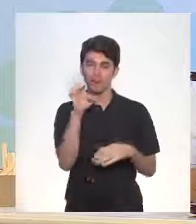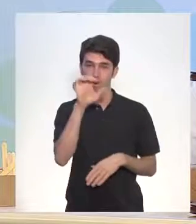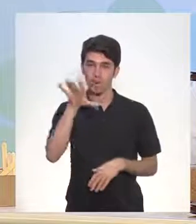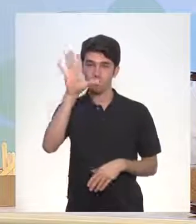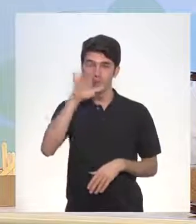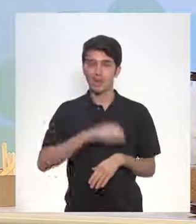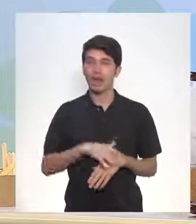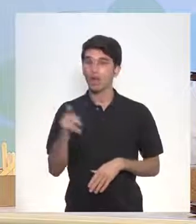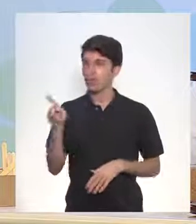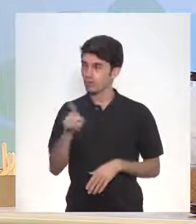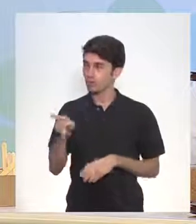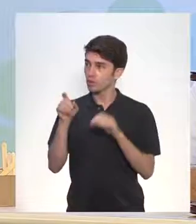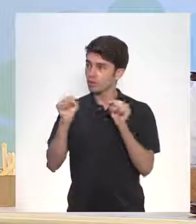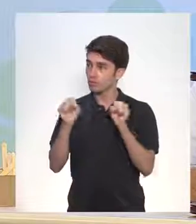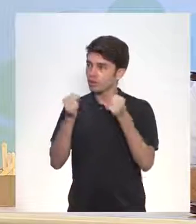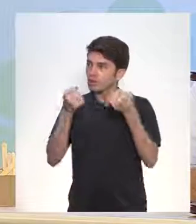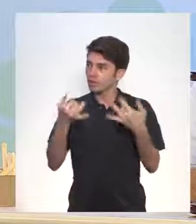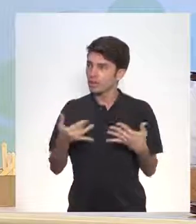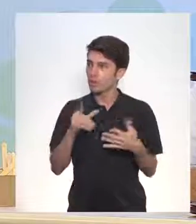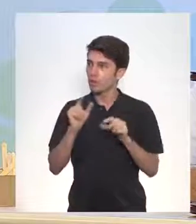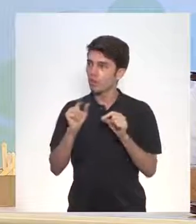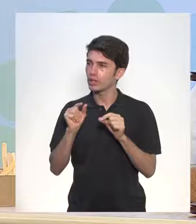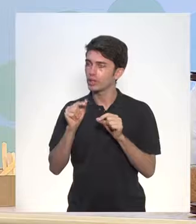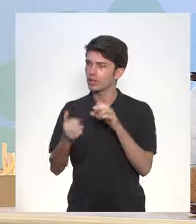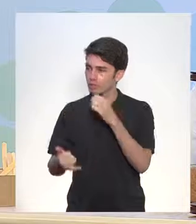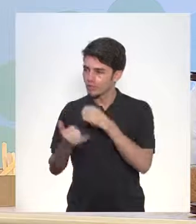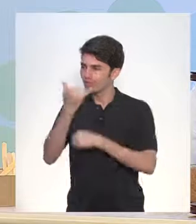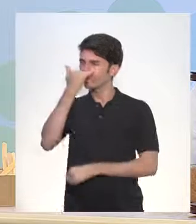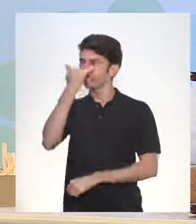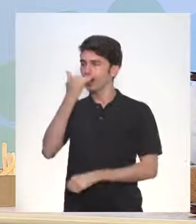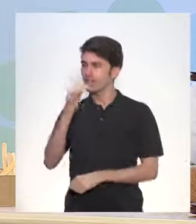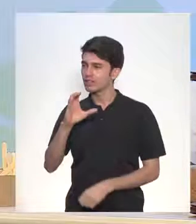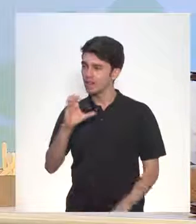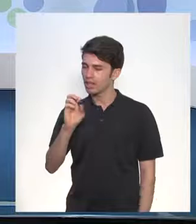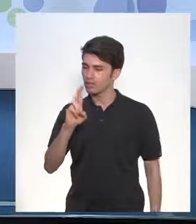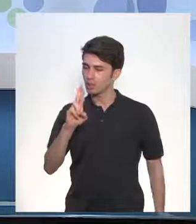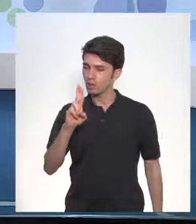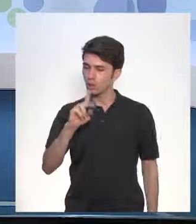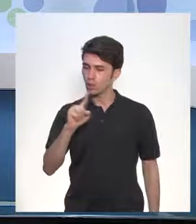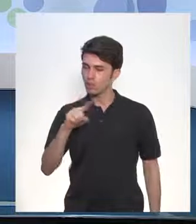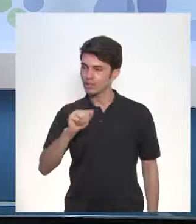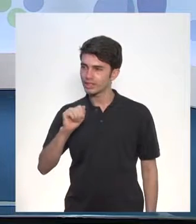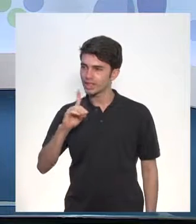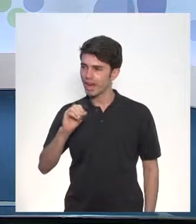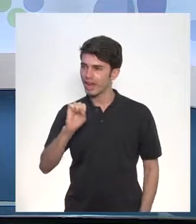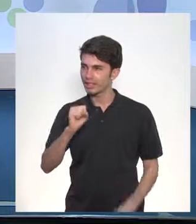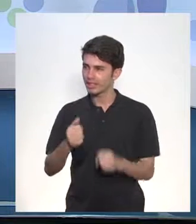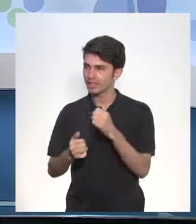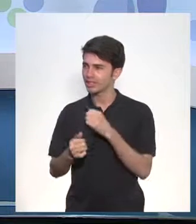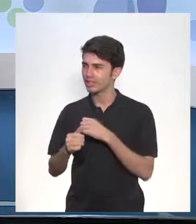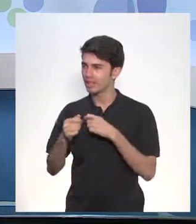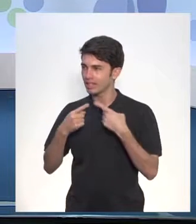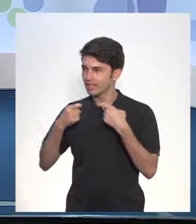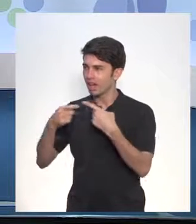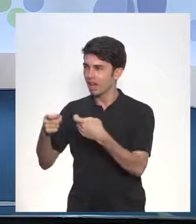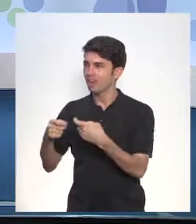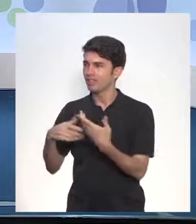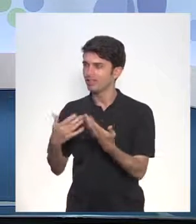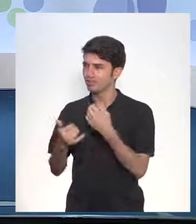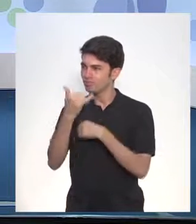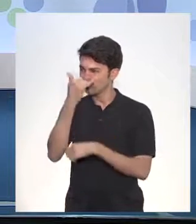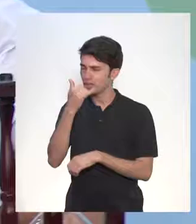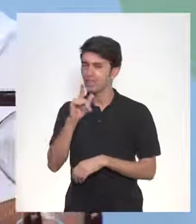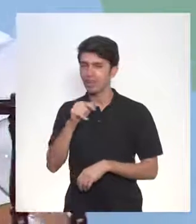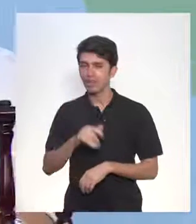pode falar um pouquinho do fracasso, né, das cruzadas, né? A gente teve um fracasso, não deu muito certo a coisa toda,